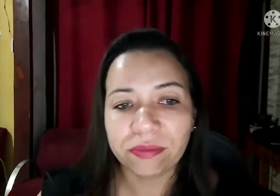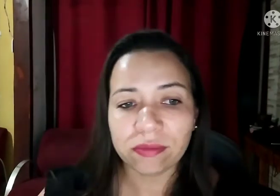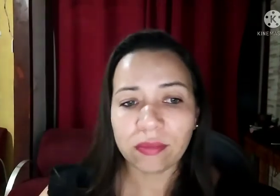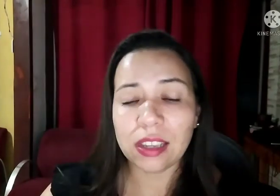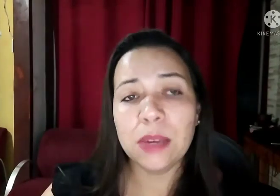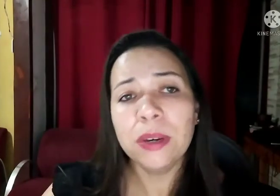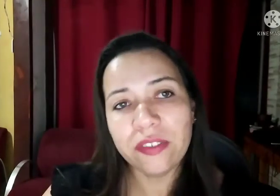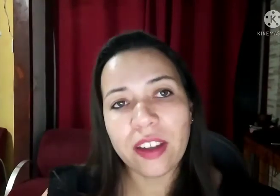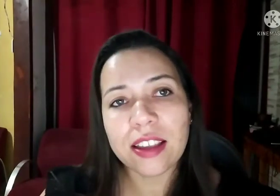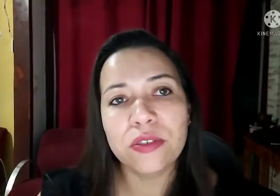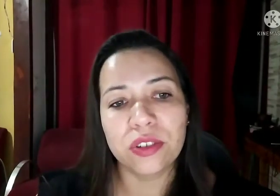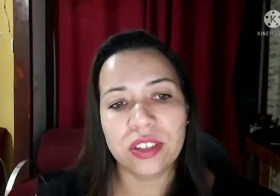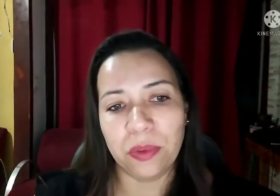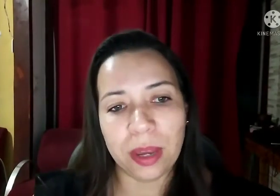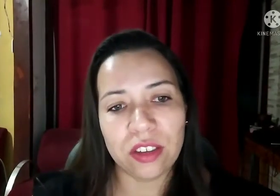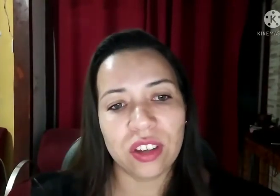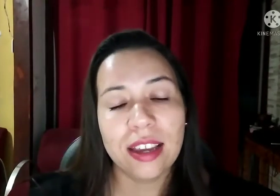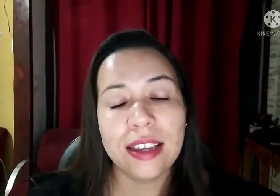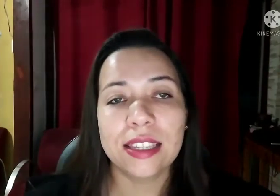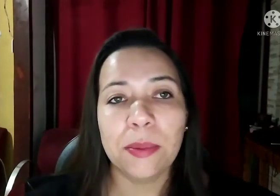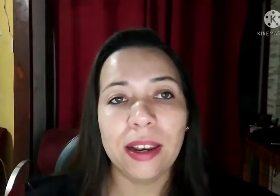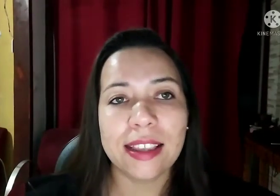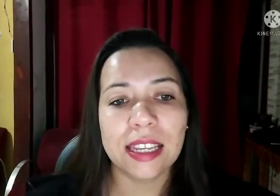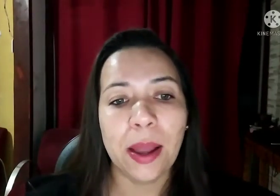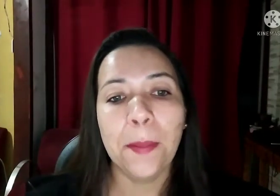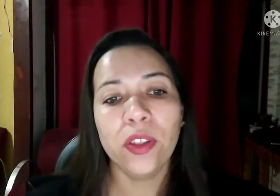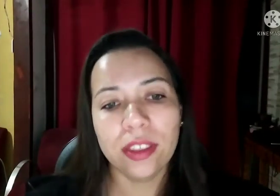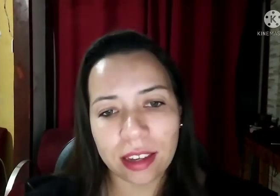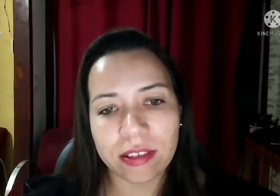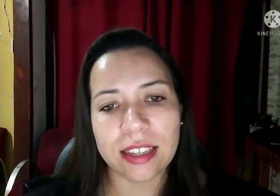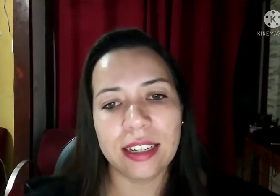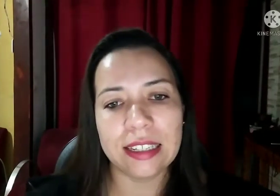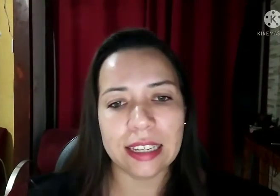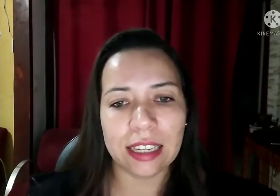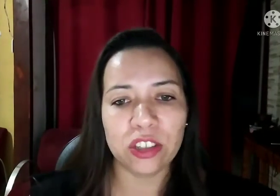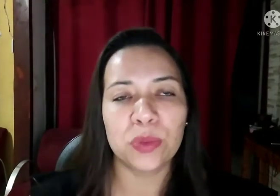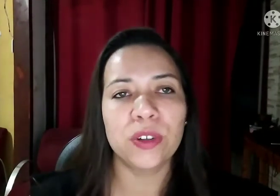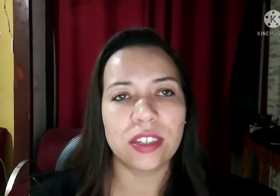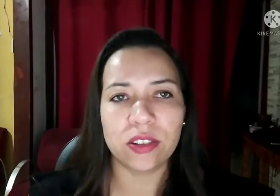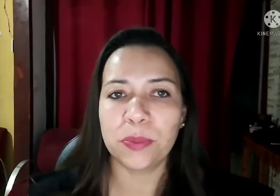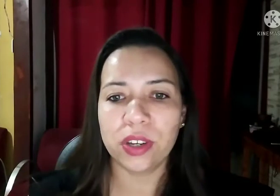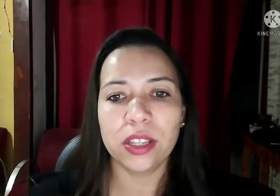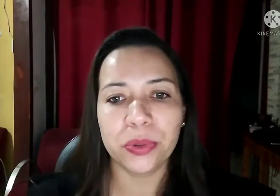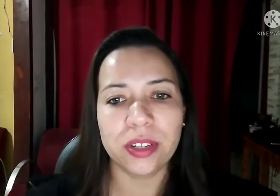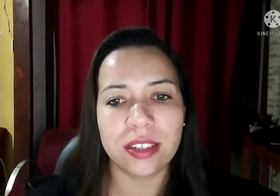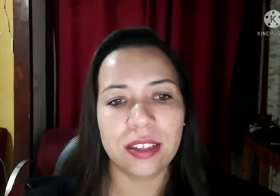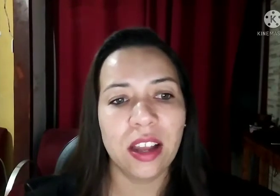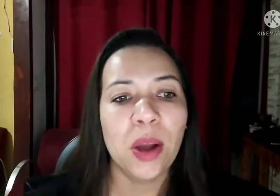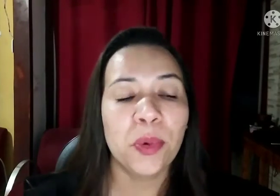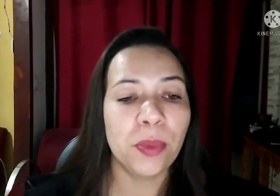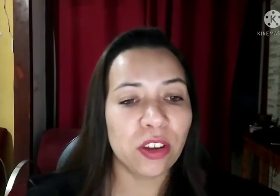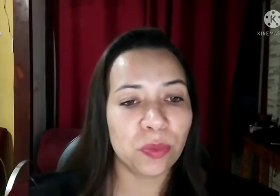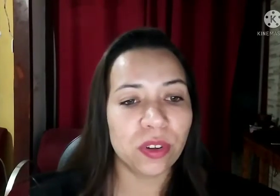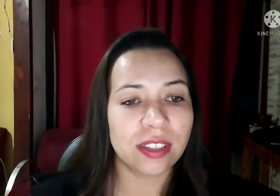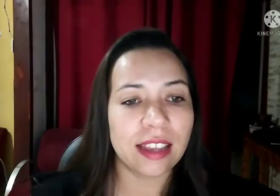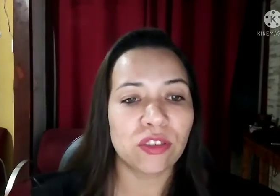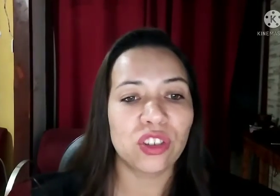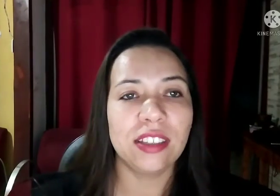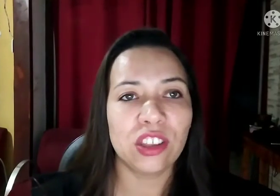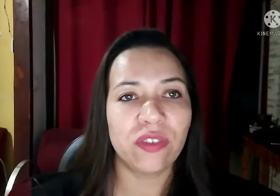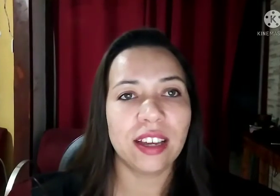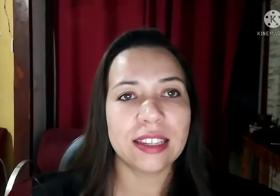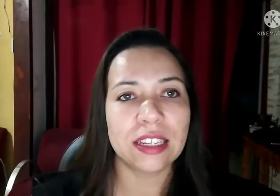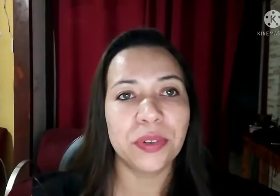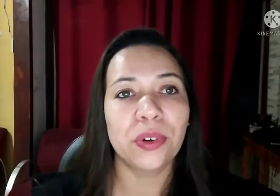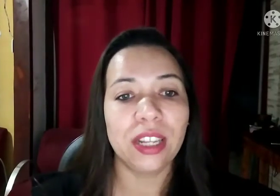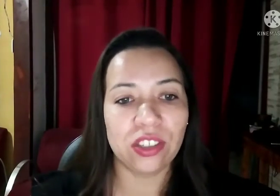comportamento que manifestam socialmente estabelecem modelos a serem seguidos por seus apoiadores, por meio de processos